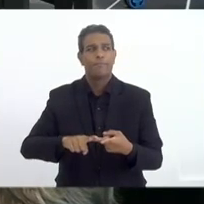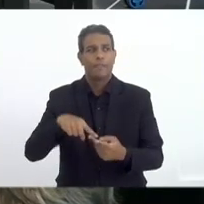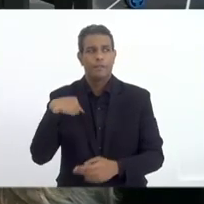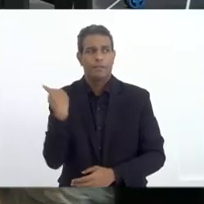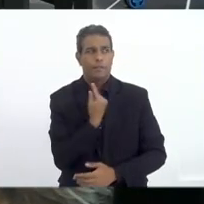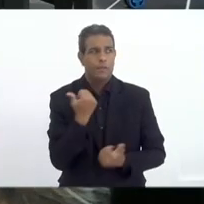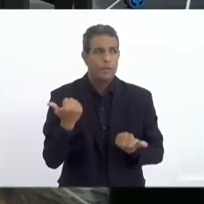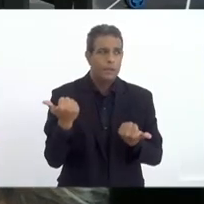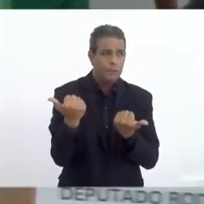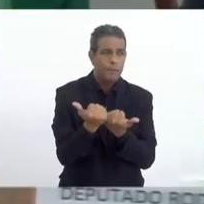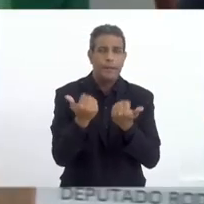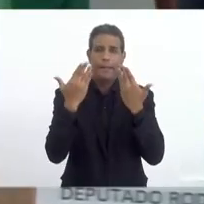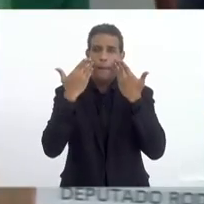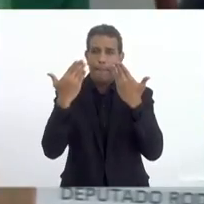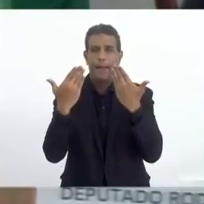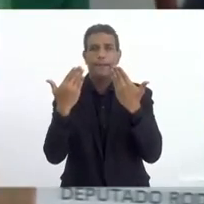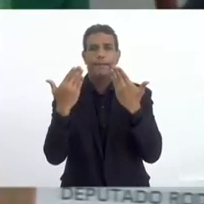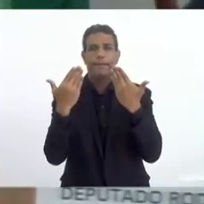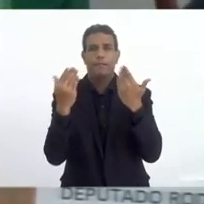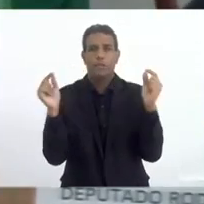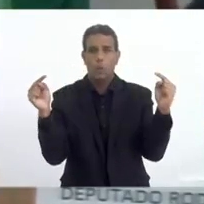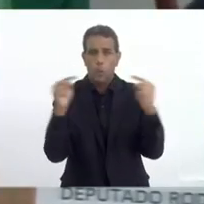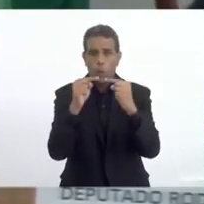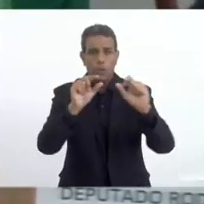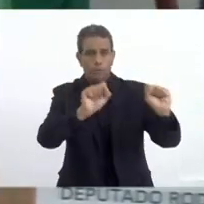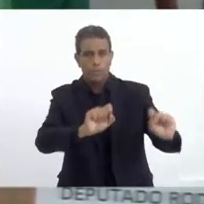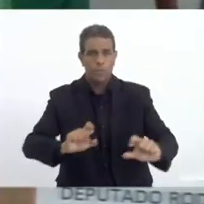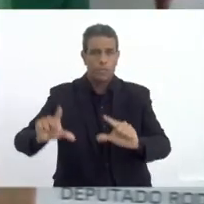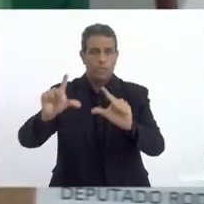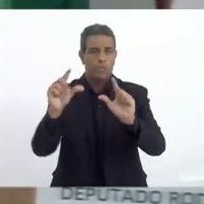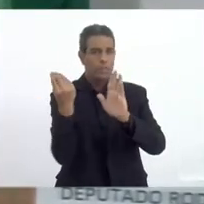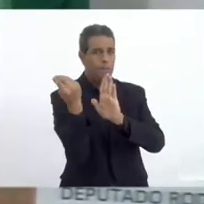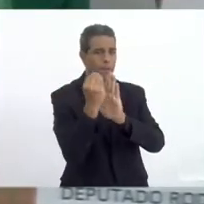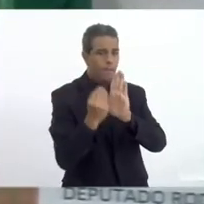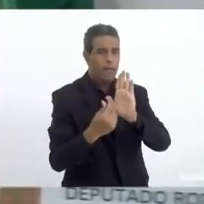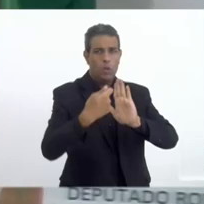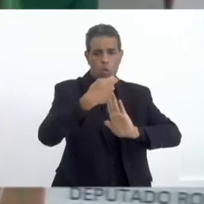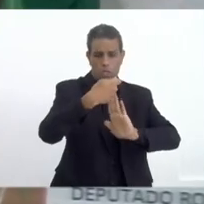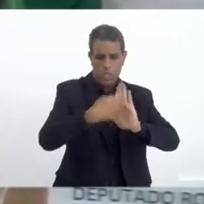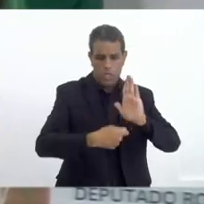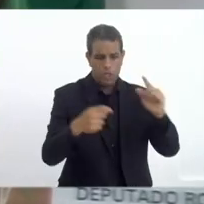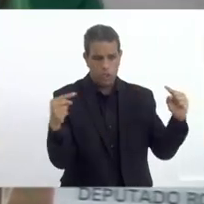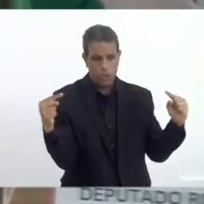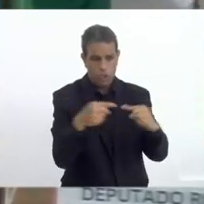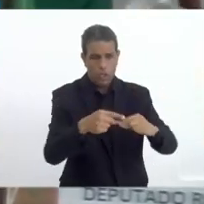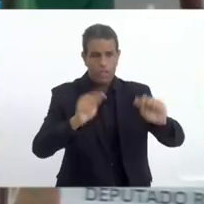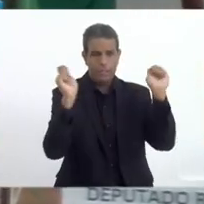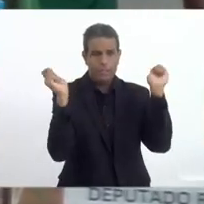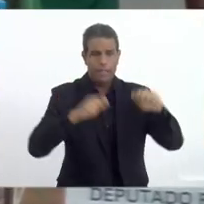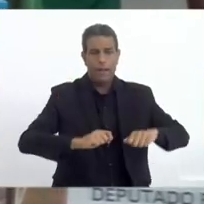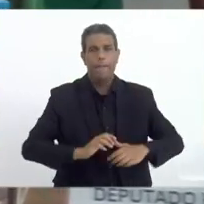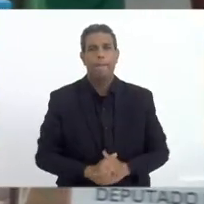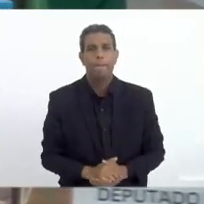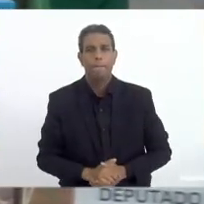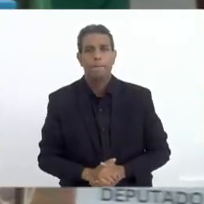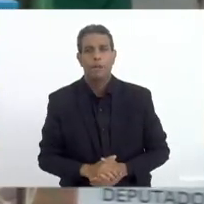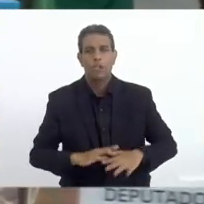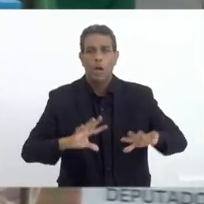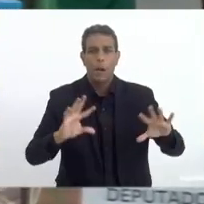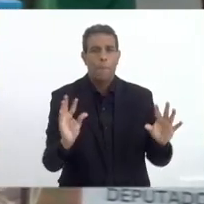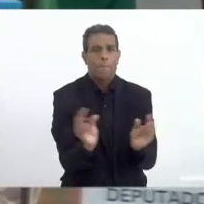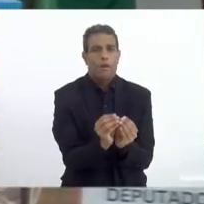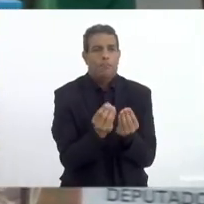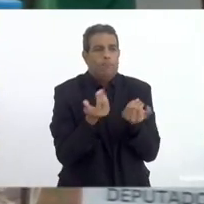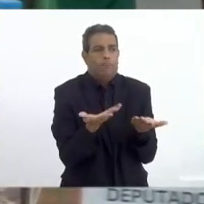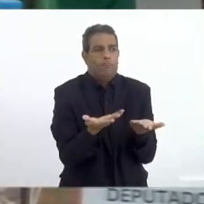as apresentações para fazer parte aqui do... Lógico. Já do dossiê. Já está capturada ali